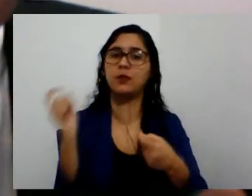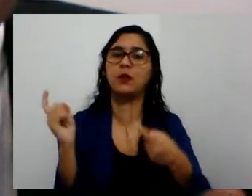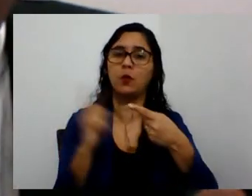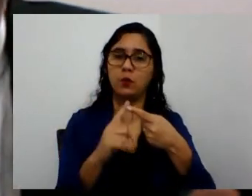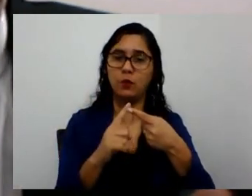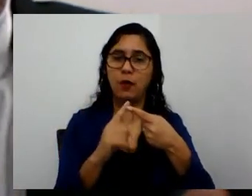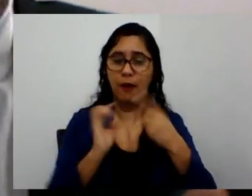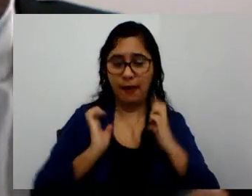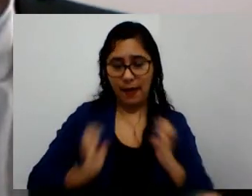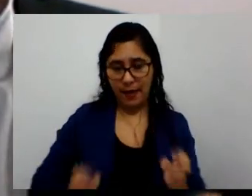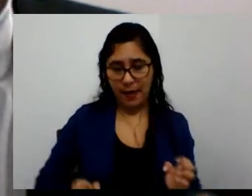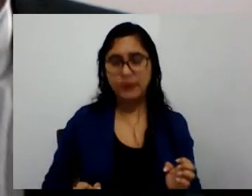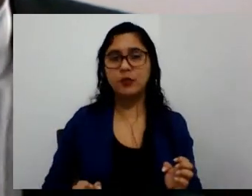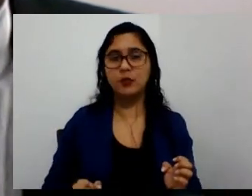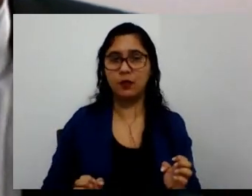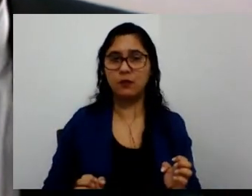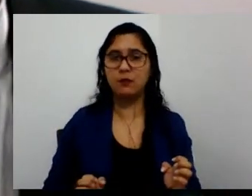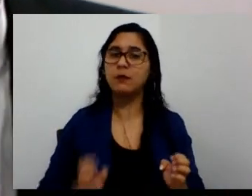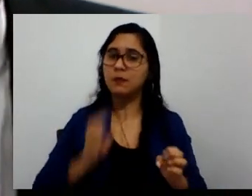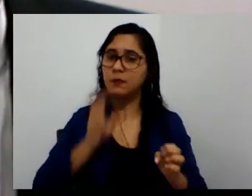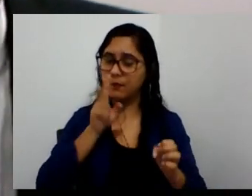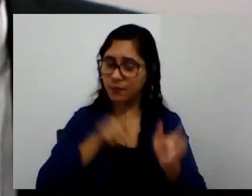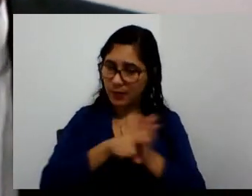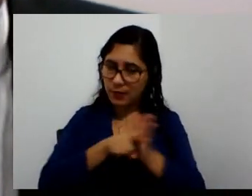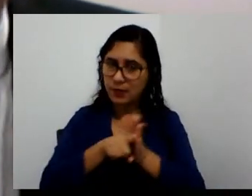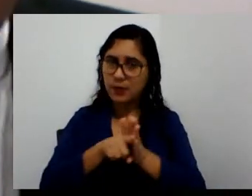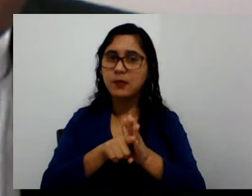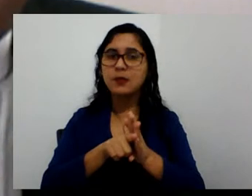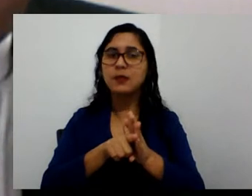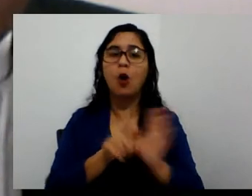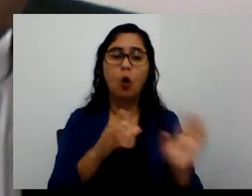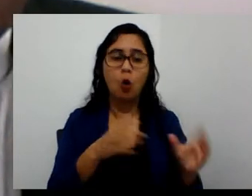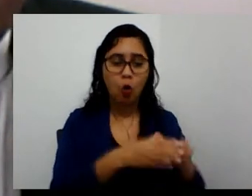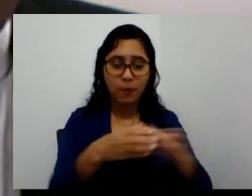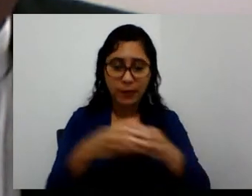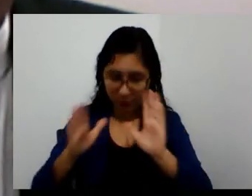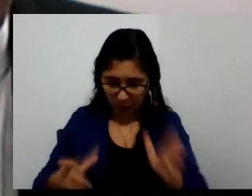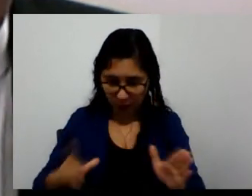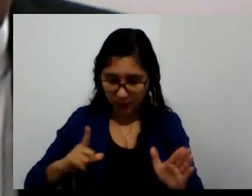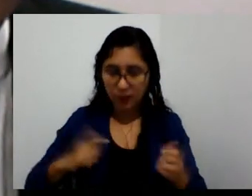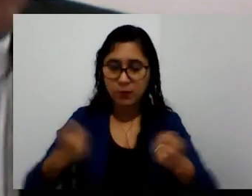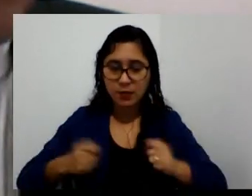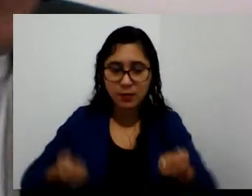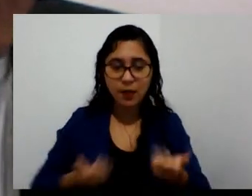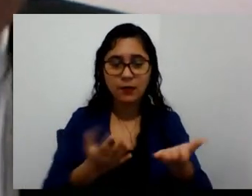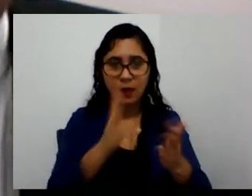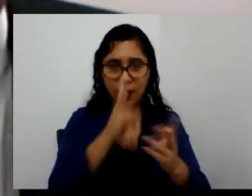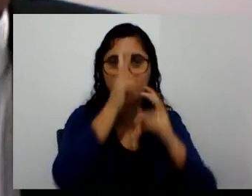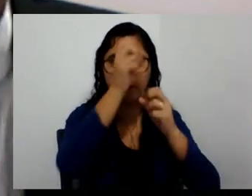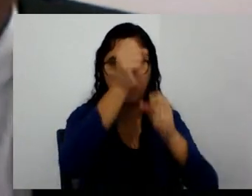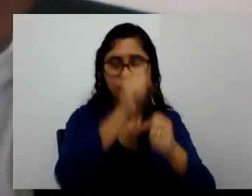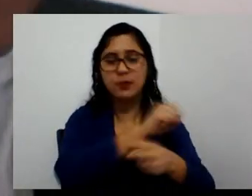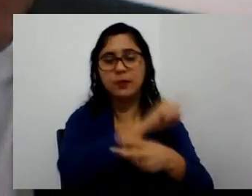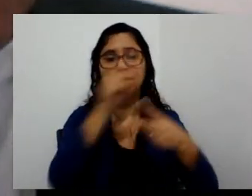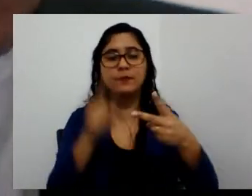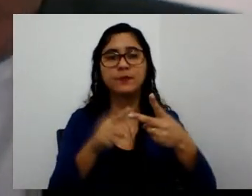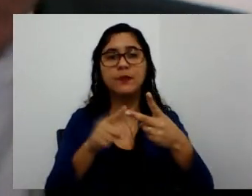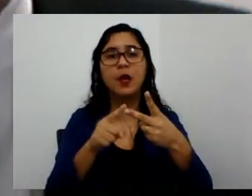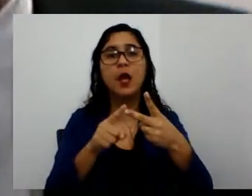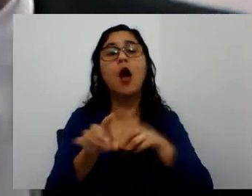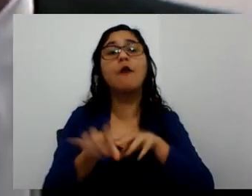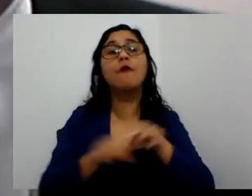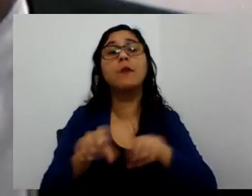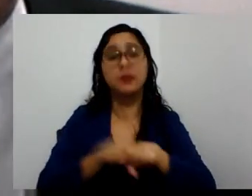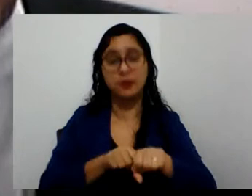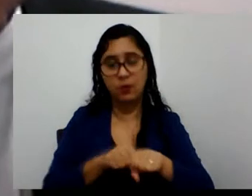em pesquisa, fortalecer a atuação dos nossos comitês. Um segundo ponto é a formação. Nós estamos formando